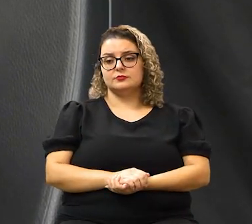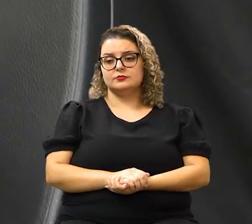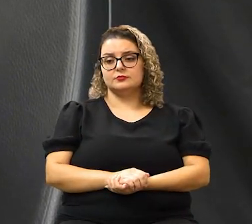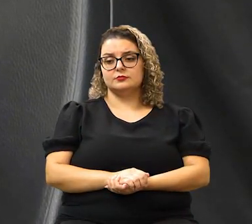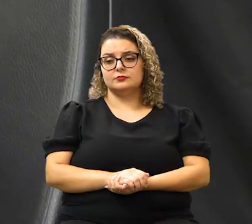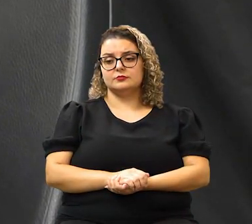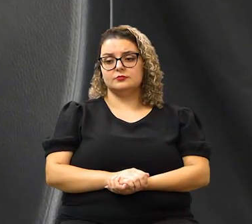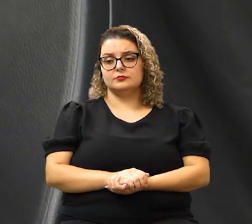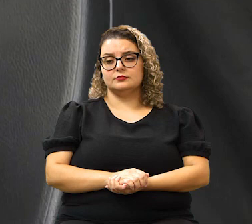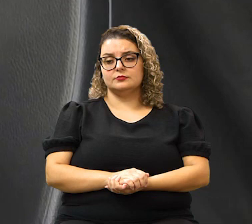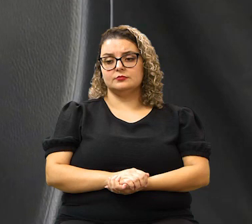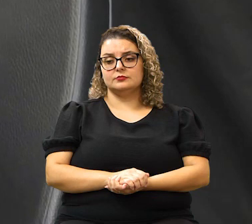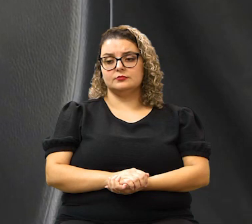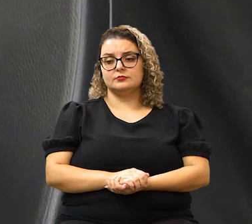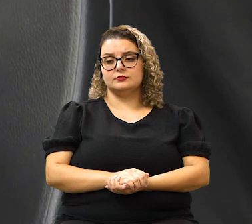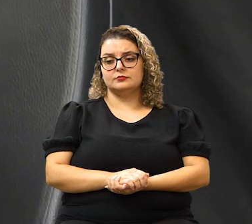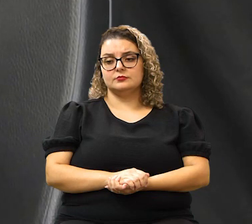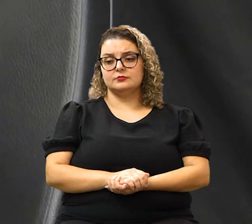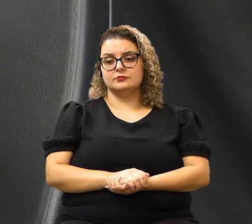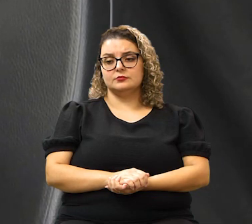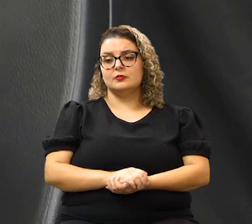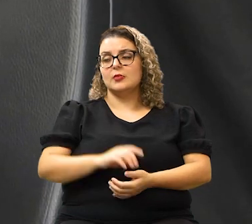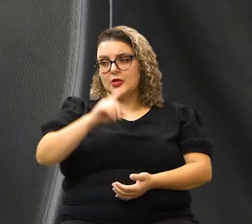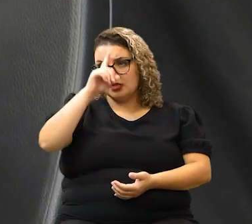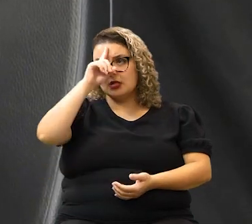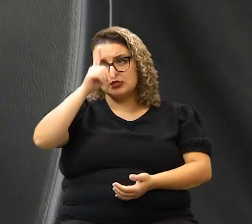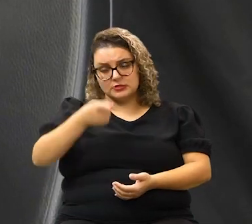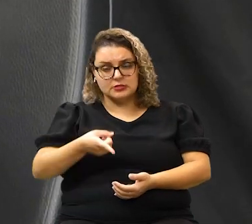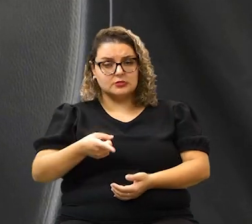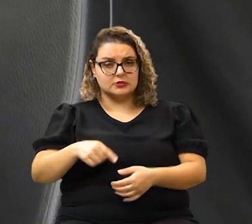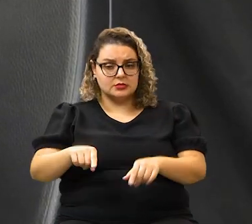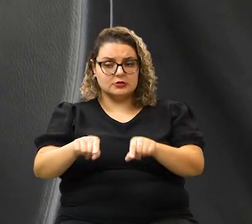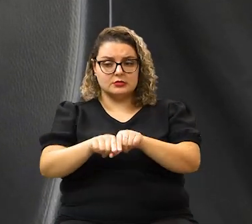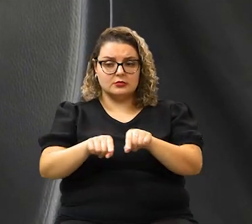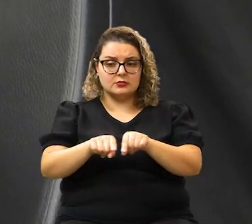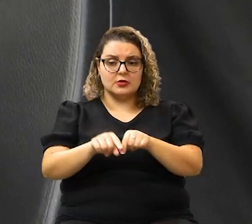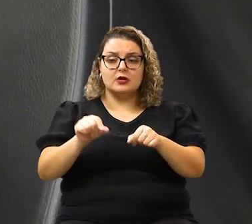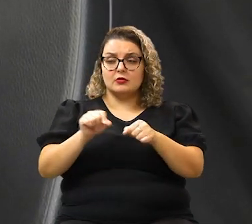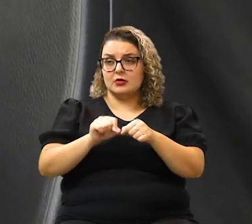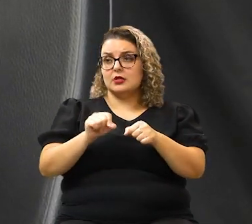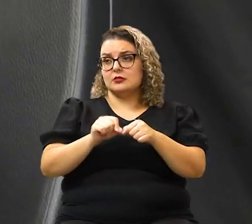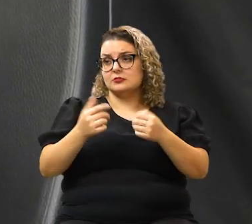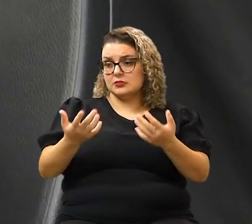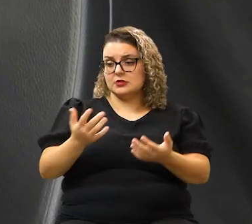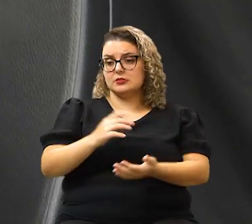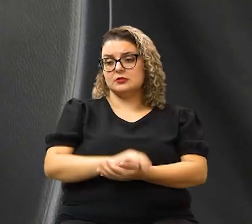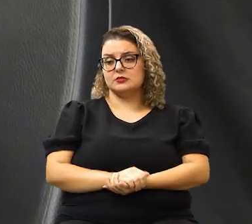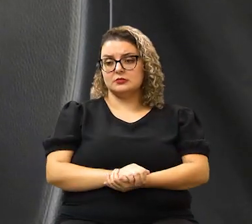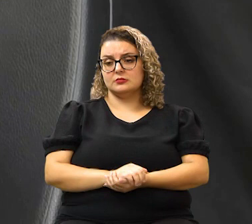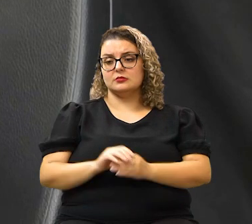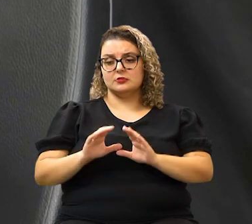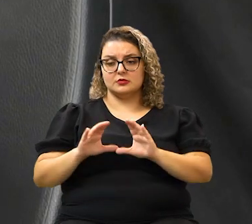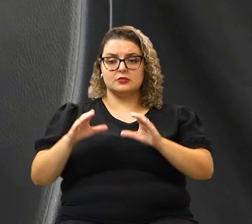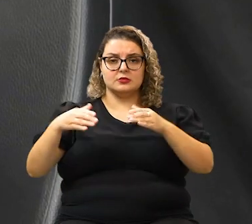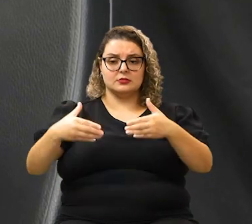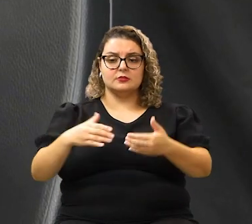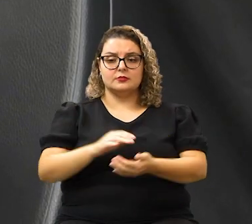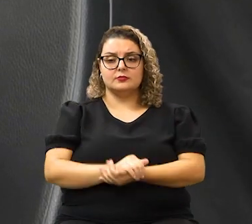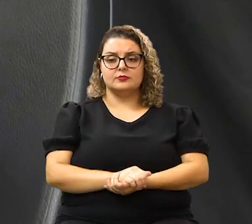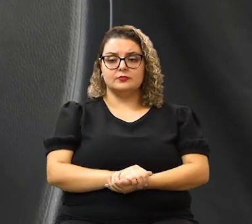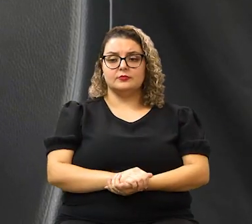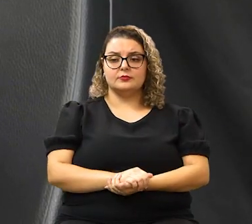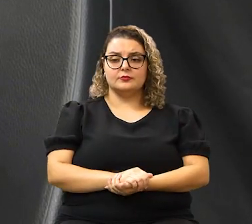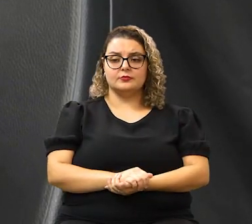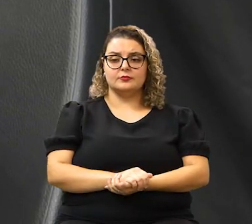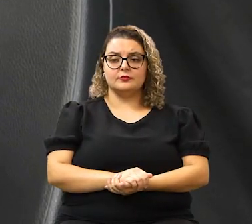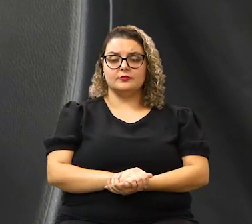e as decisões também são decisões que devem ser feitas em coletivo, né? Então, acho que essa é a primeira